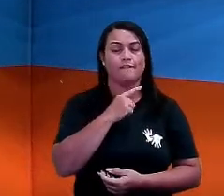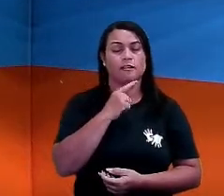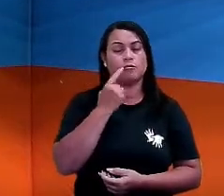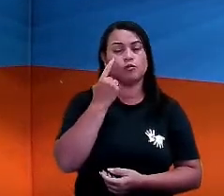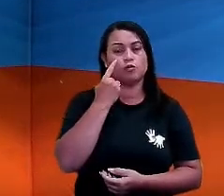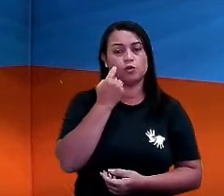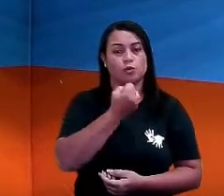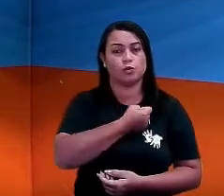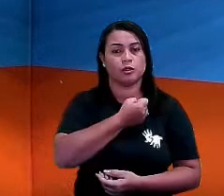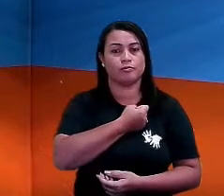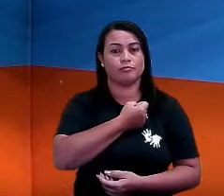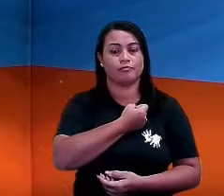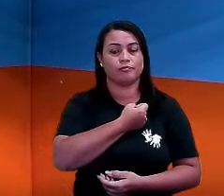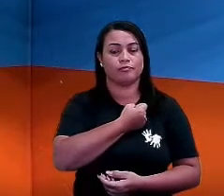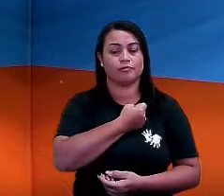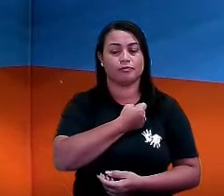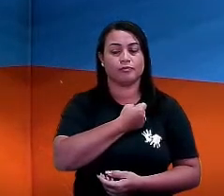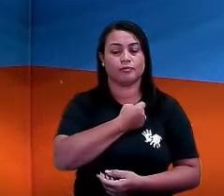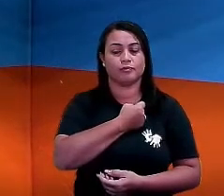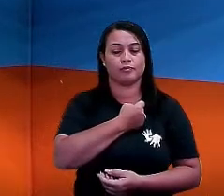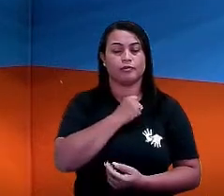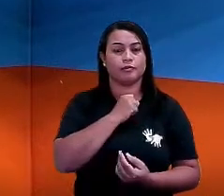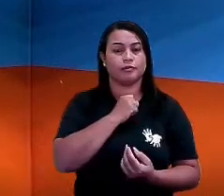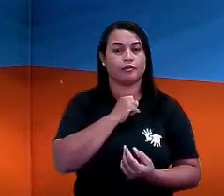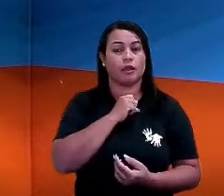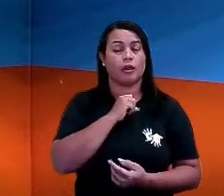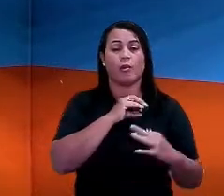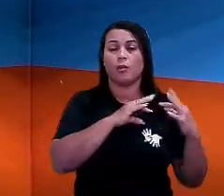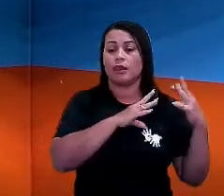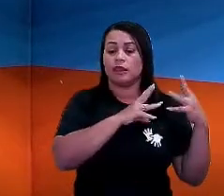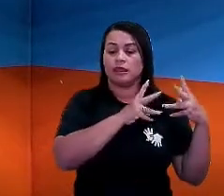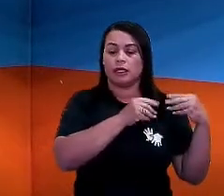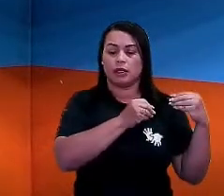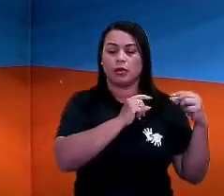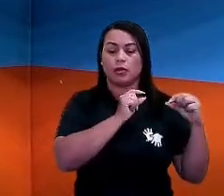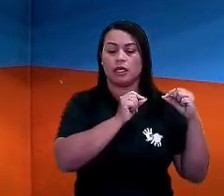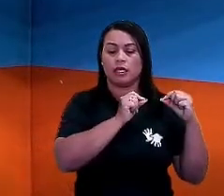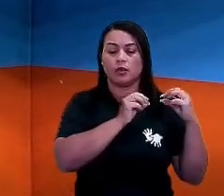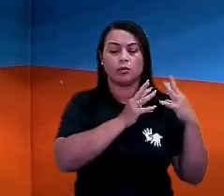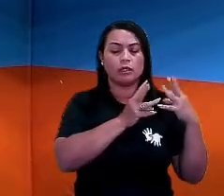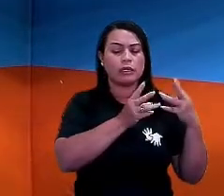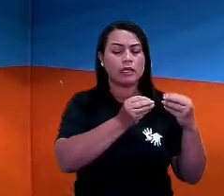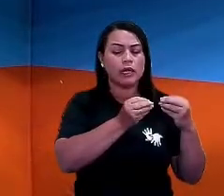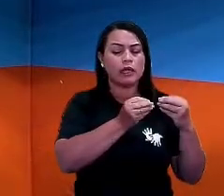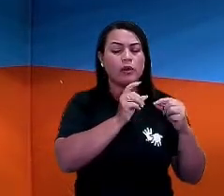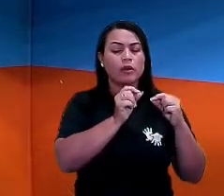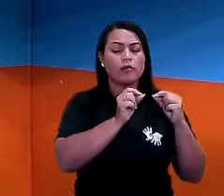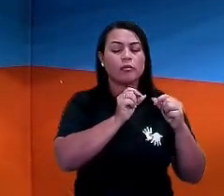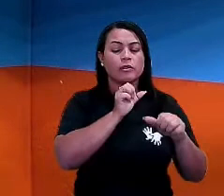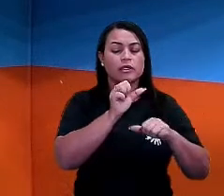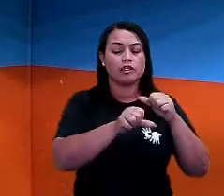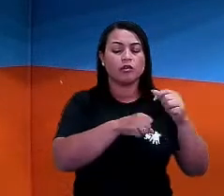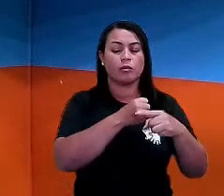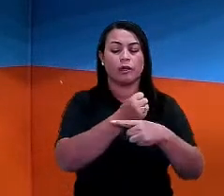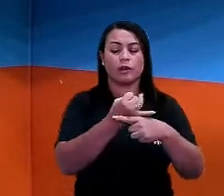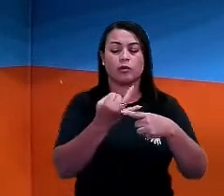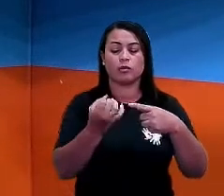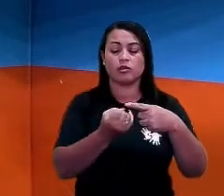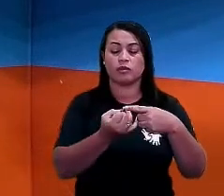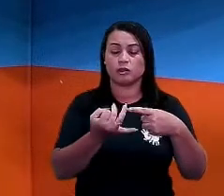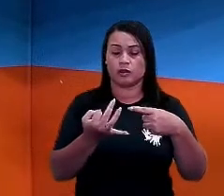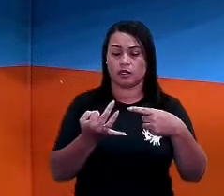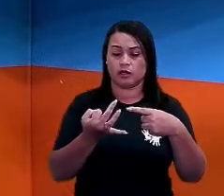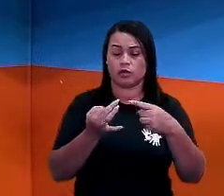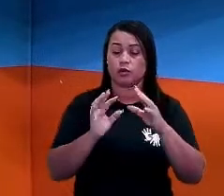número inteiro e vai transformá-lo todinho em números fracionários, tá? No